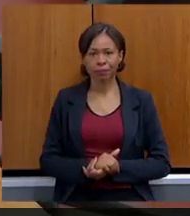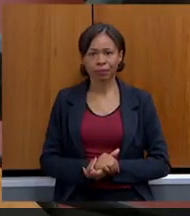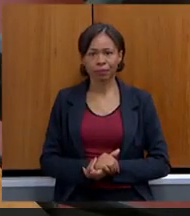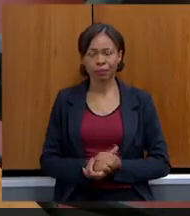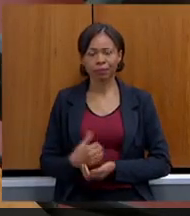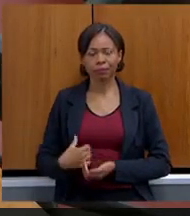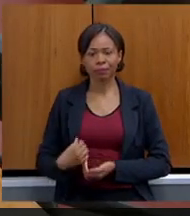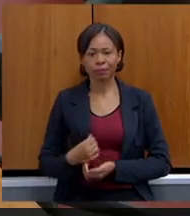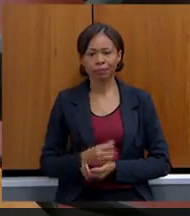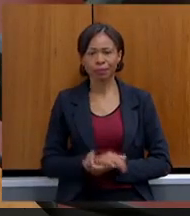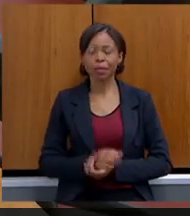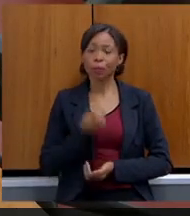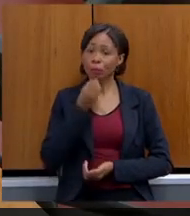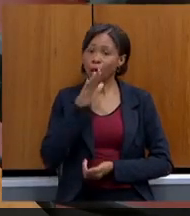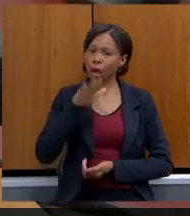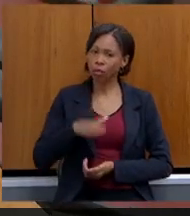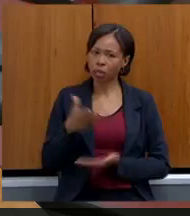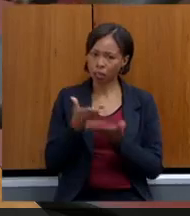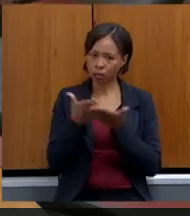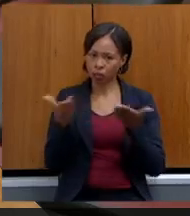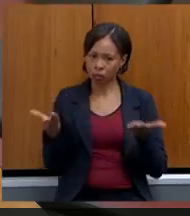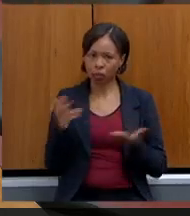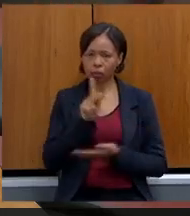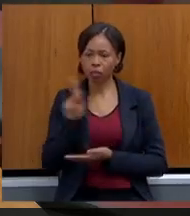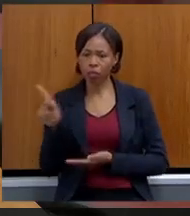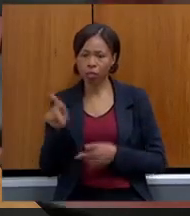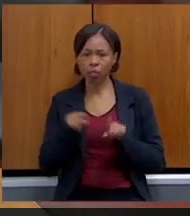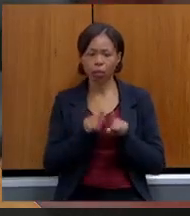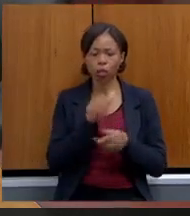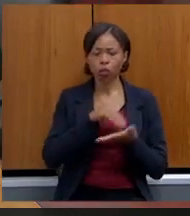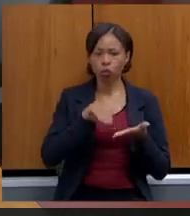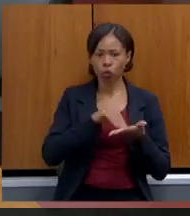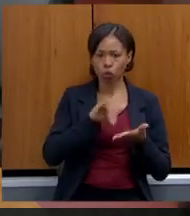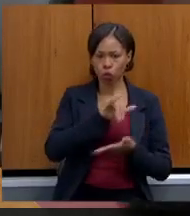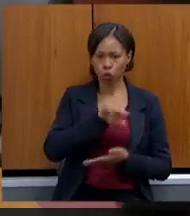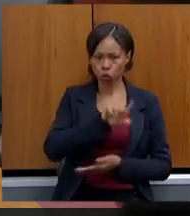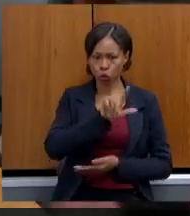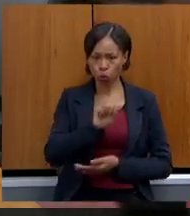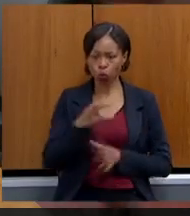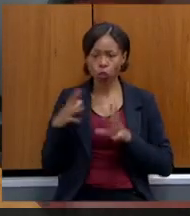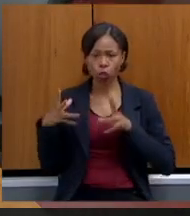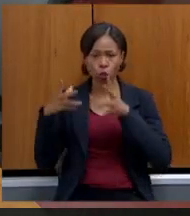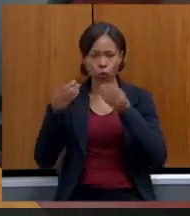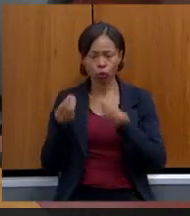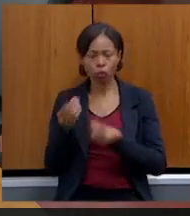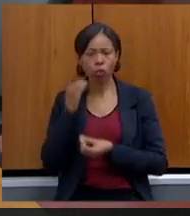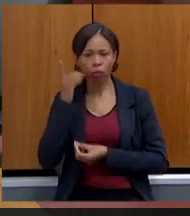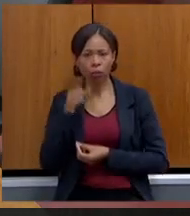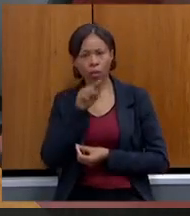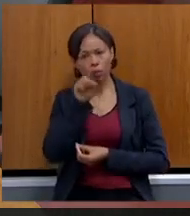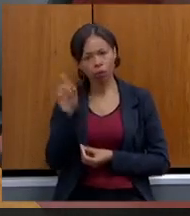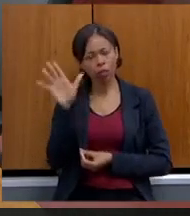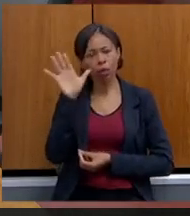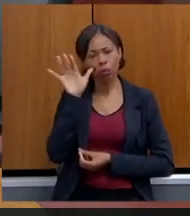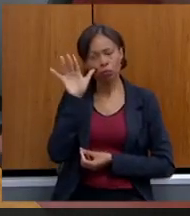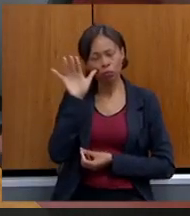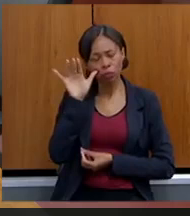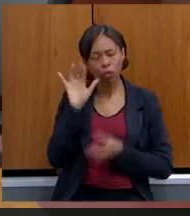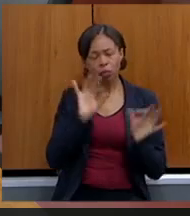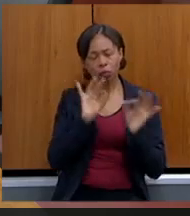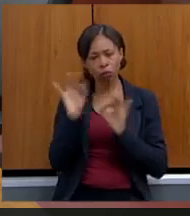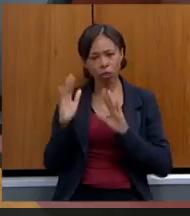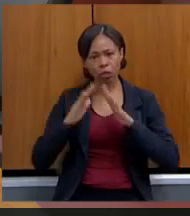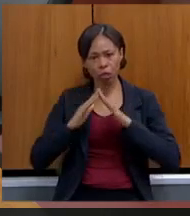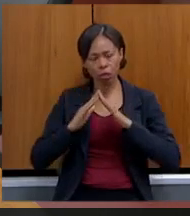palavra Boa tarde só presidenta voltar da secretaria Júlia Santana a todos deputados né quem está acompanhando a gente pela TV Assembleia você bem